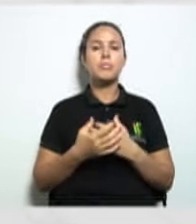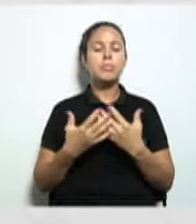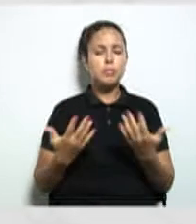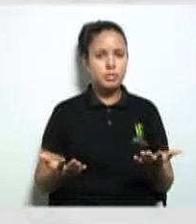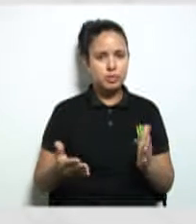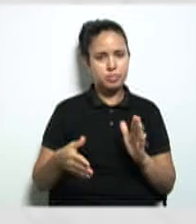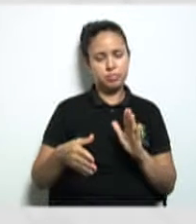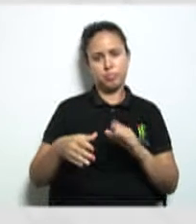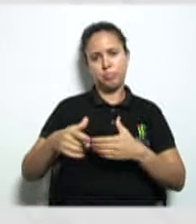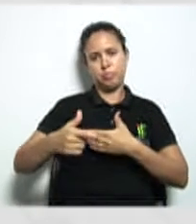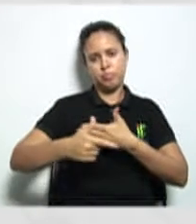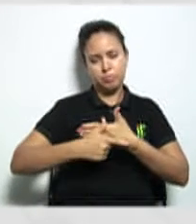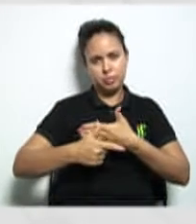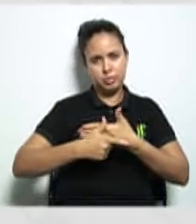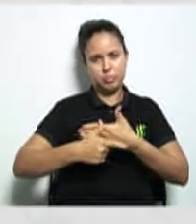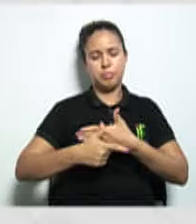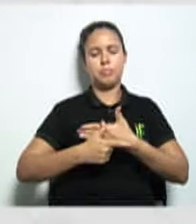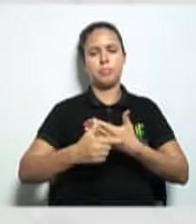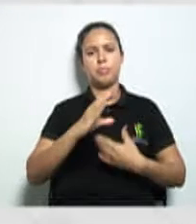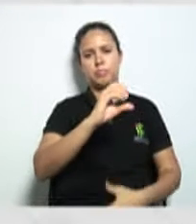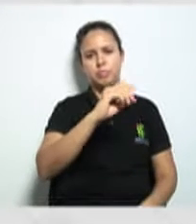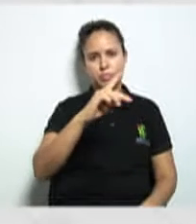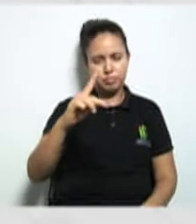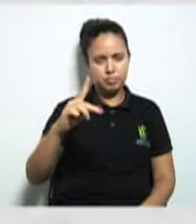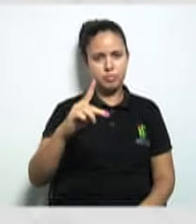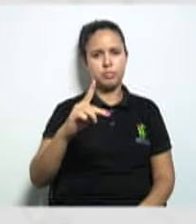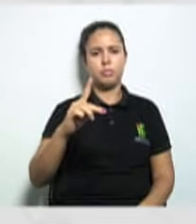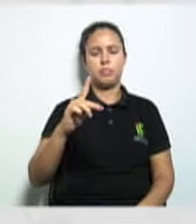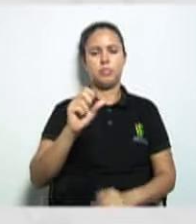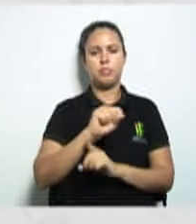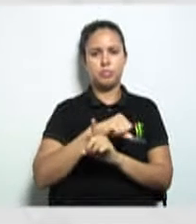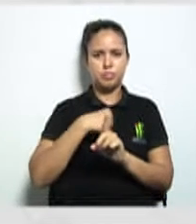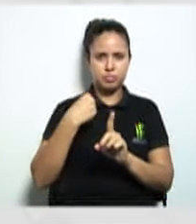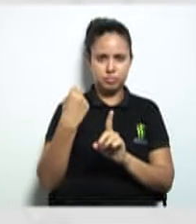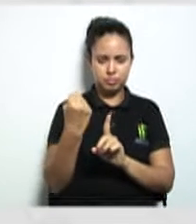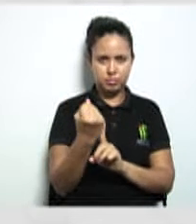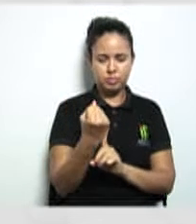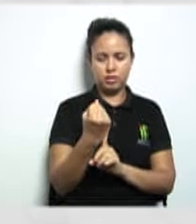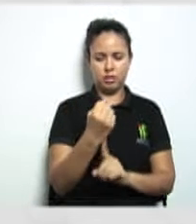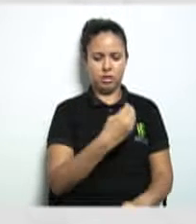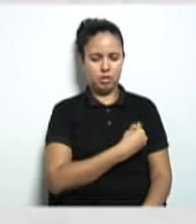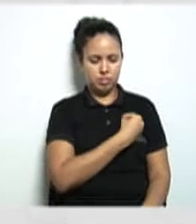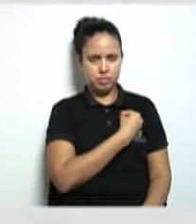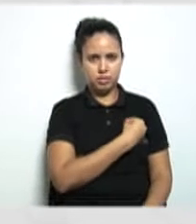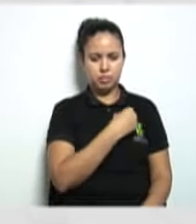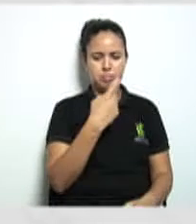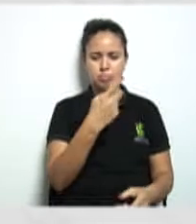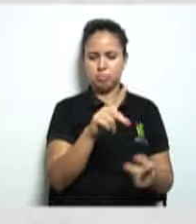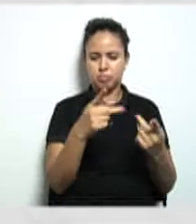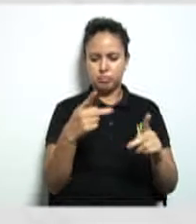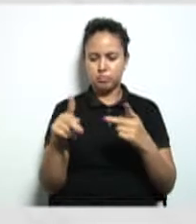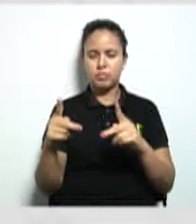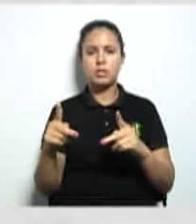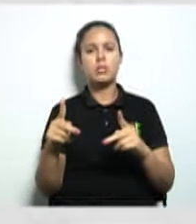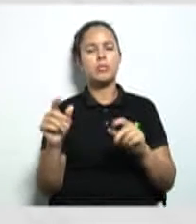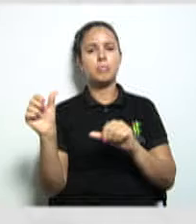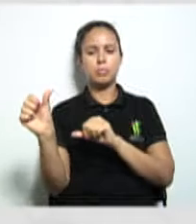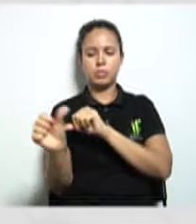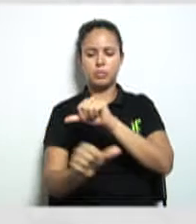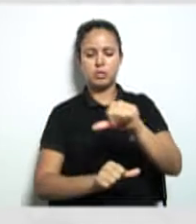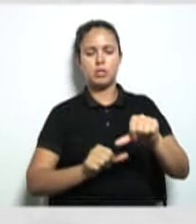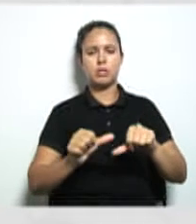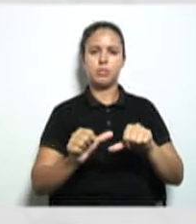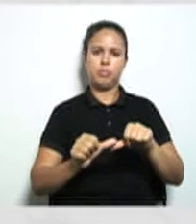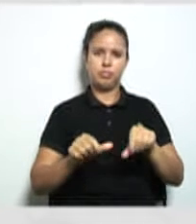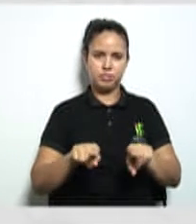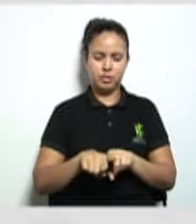né? Na vida do seu cooperado, na vida da sociedade. Por quê? Porque ele busca transformar o mundo em um lugar